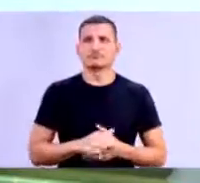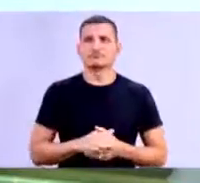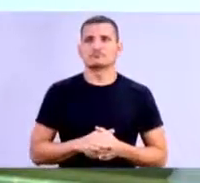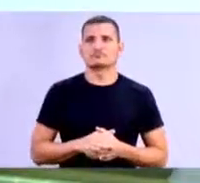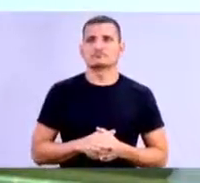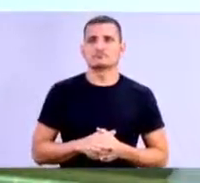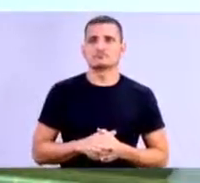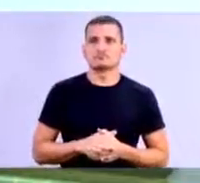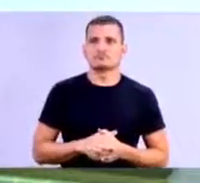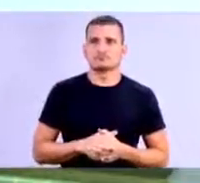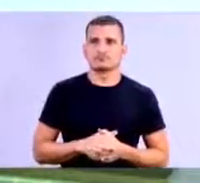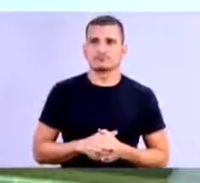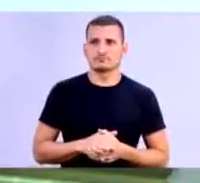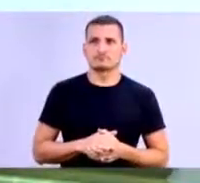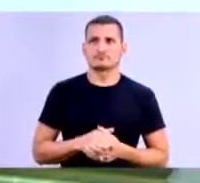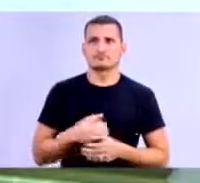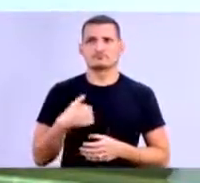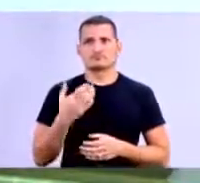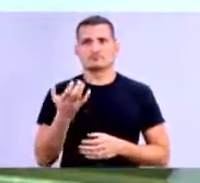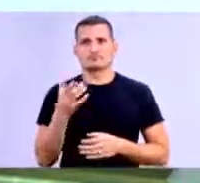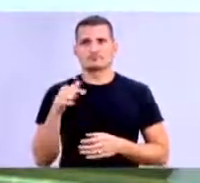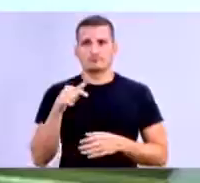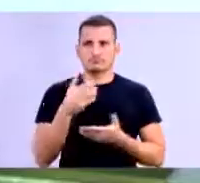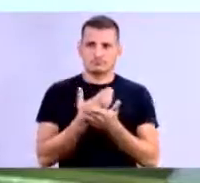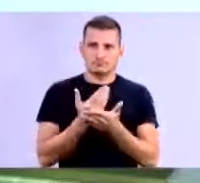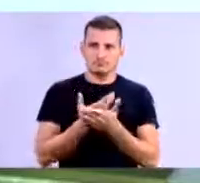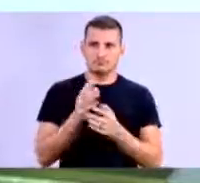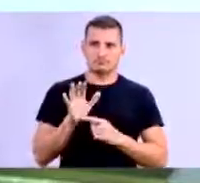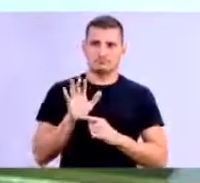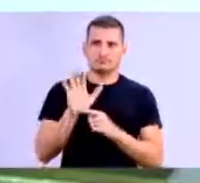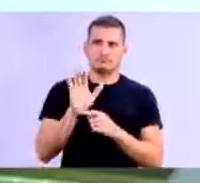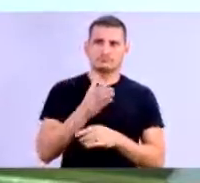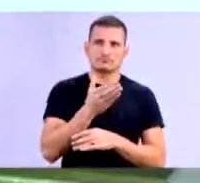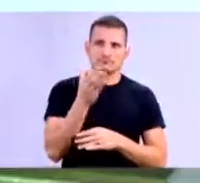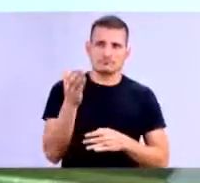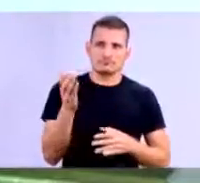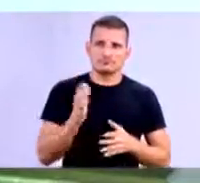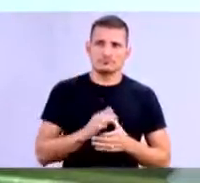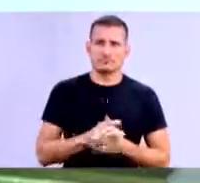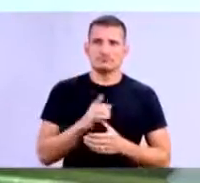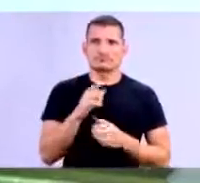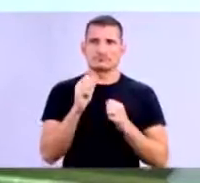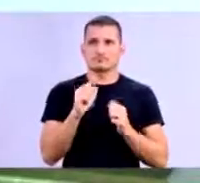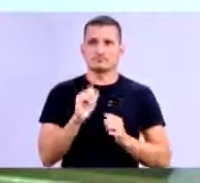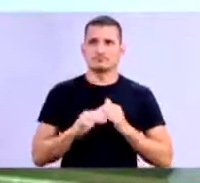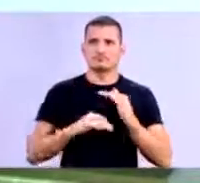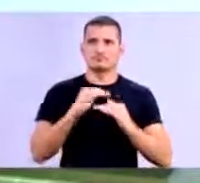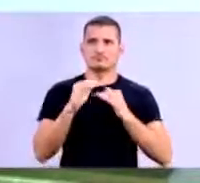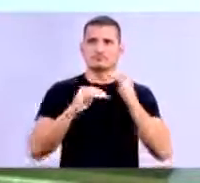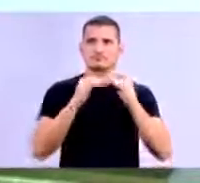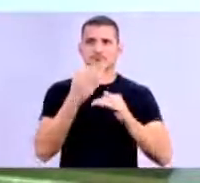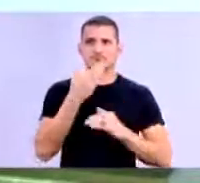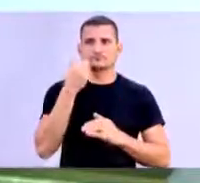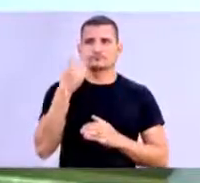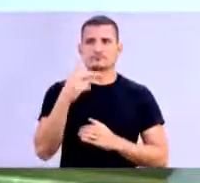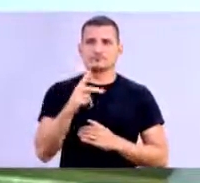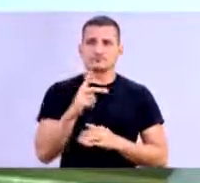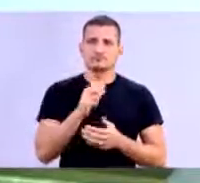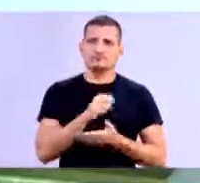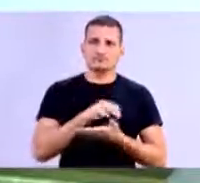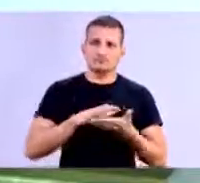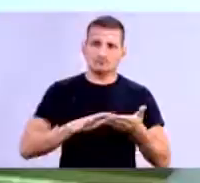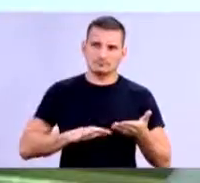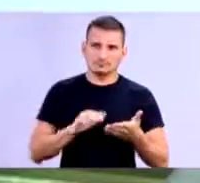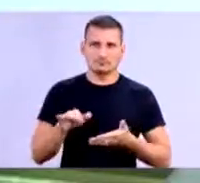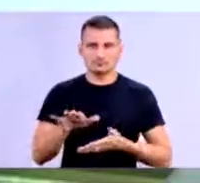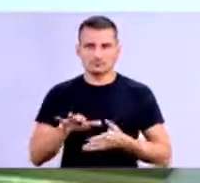certo? Espero que essa aula ajude você para que você possa desenvolver melhor as suas atividades